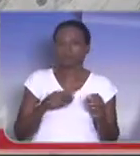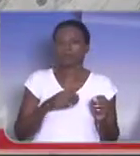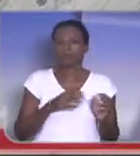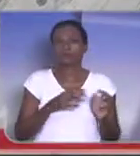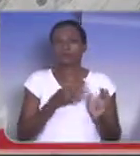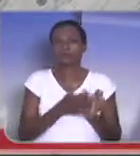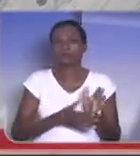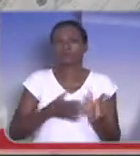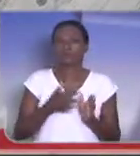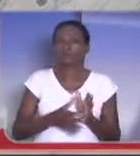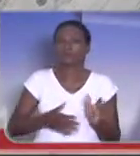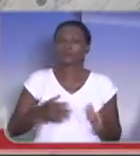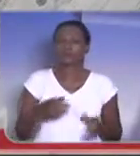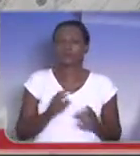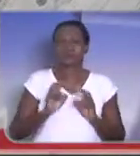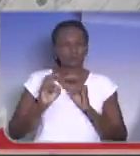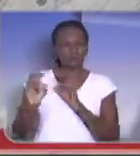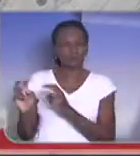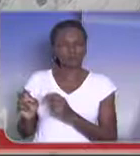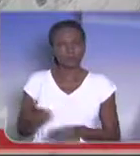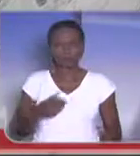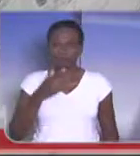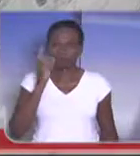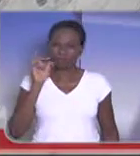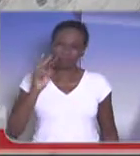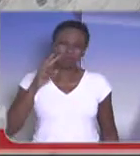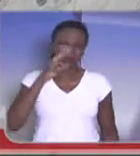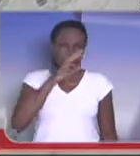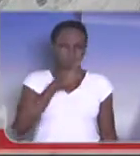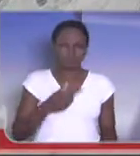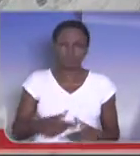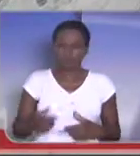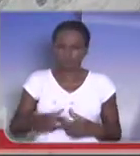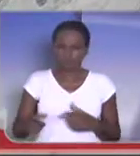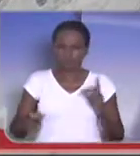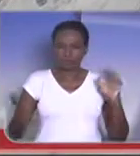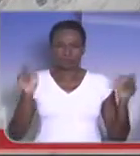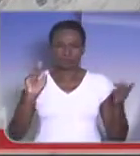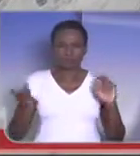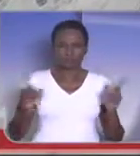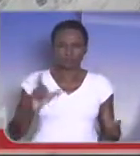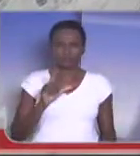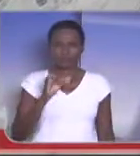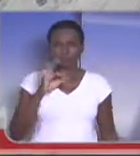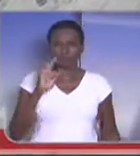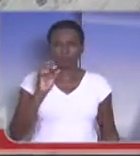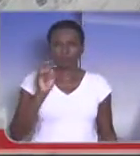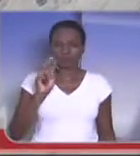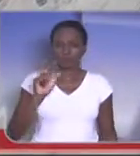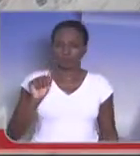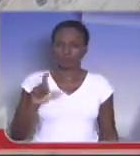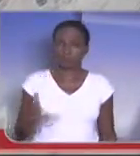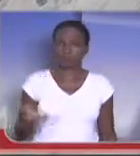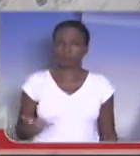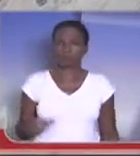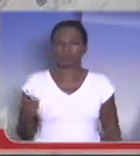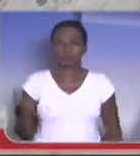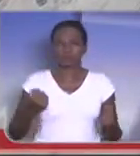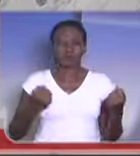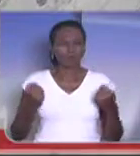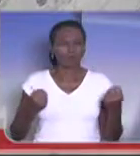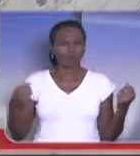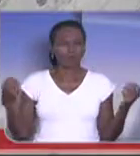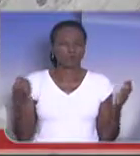também, reportamos ontem aqui um acidente terrível na rodovia que vem do litoral, um acidente terrível, travou toda